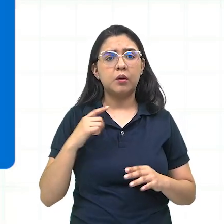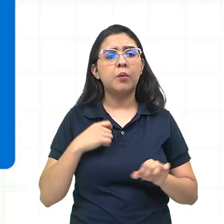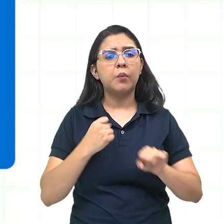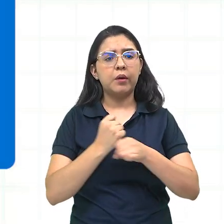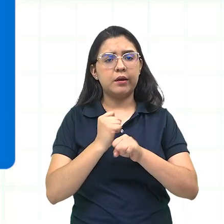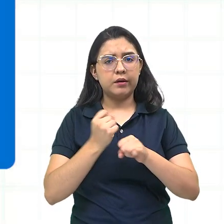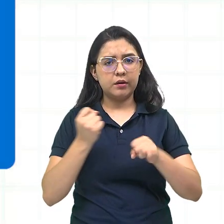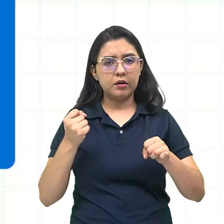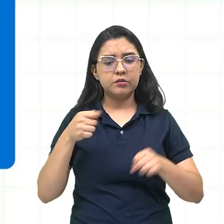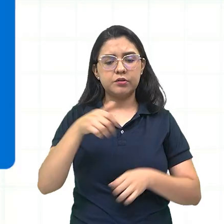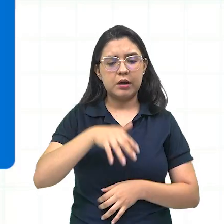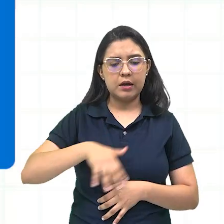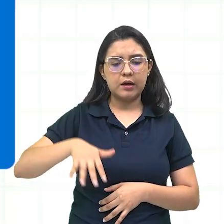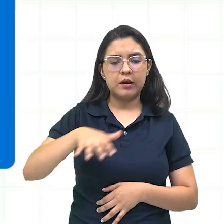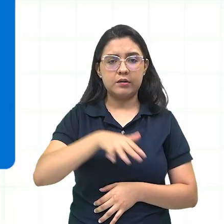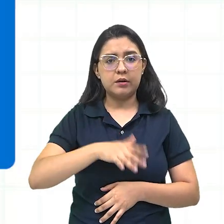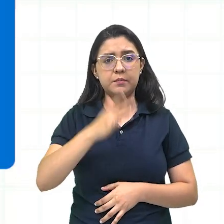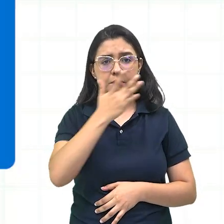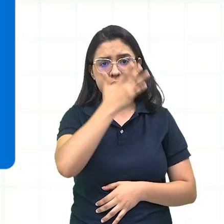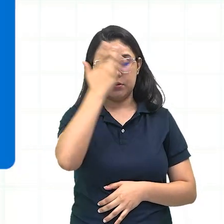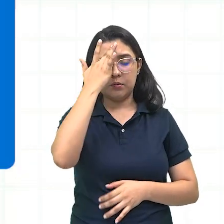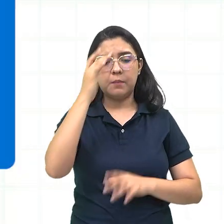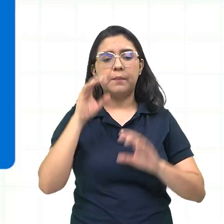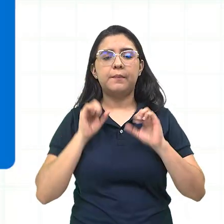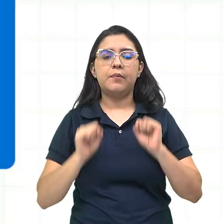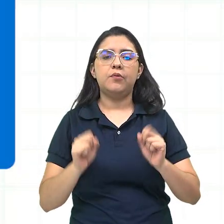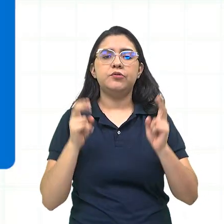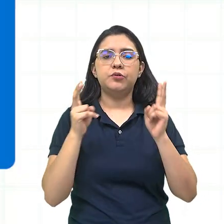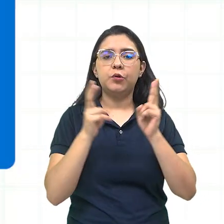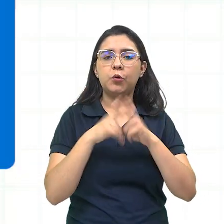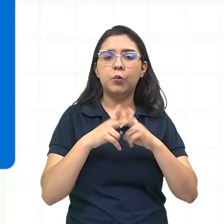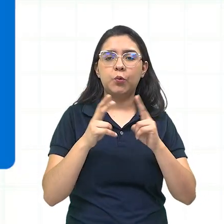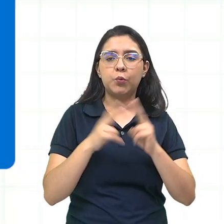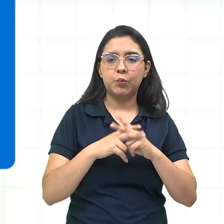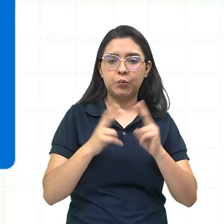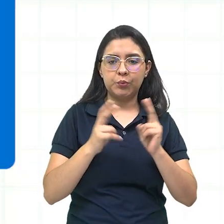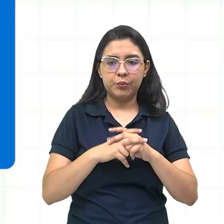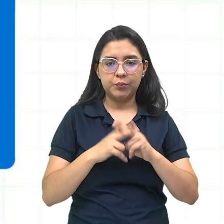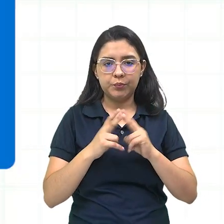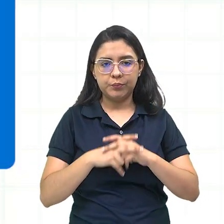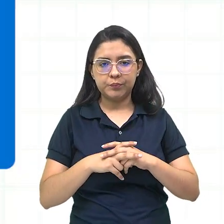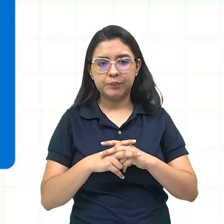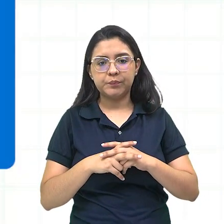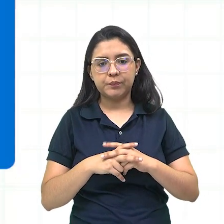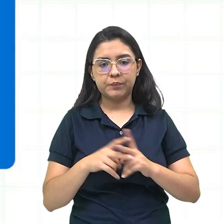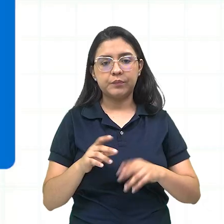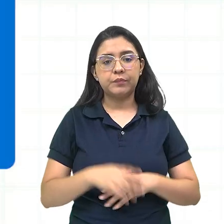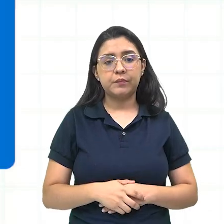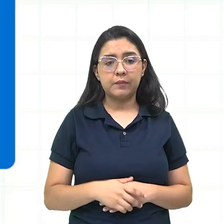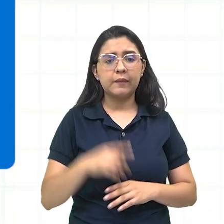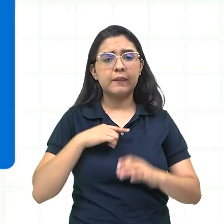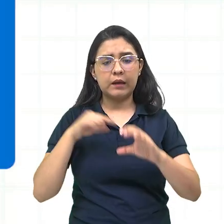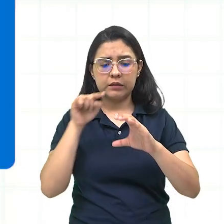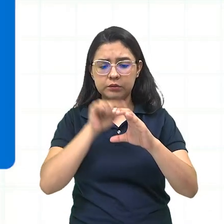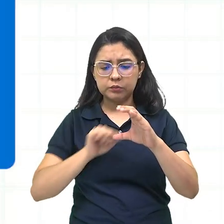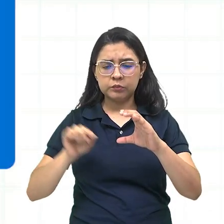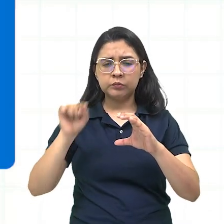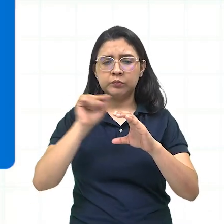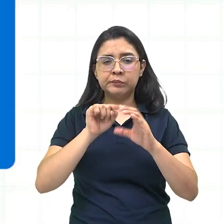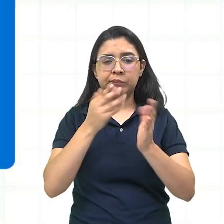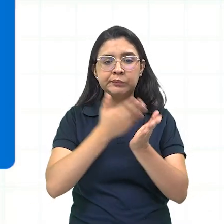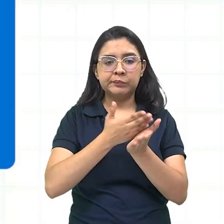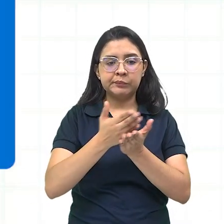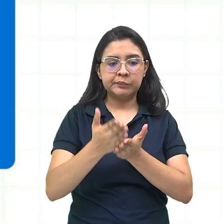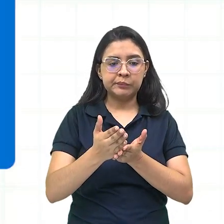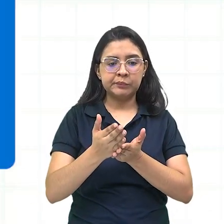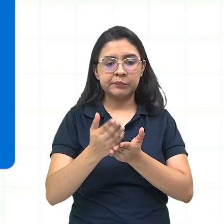quantidade de espaço aí que dá para a pessoa lutar, dá para os dois lutarem. E cada um desses círculos aqui é onde